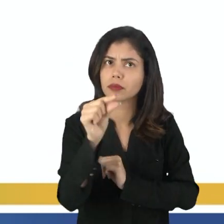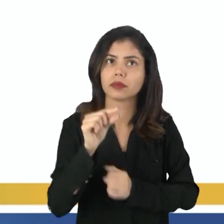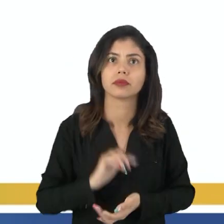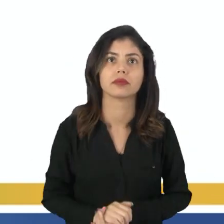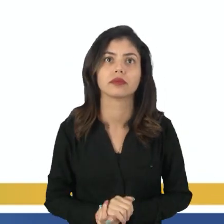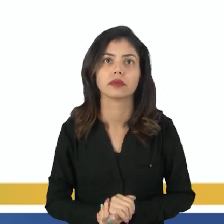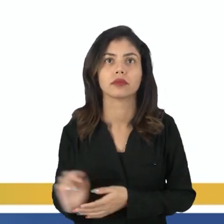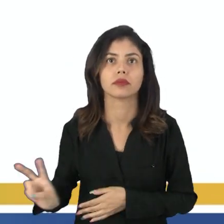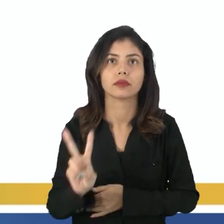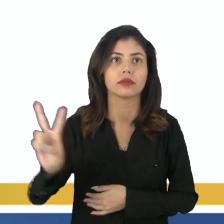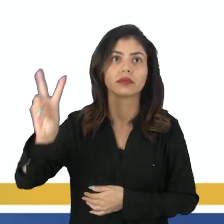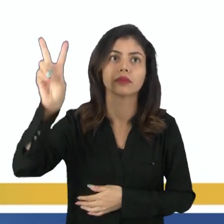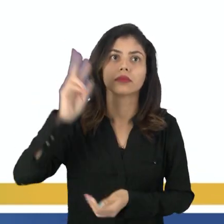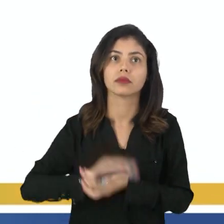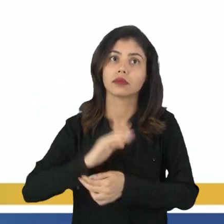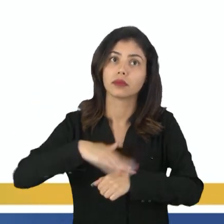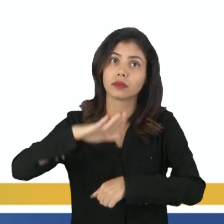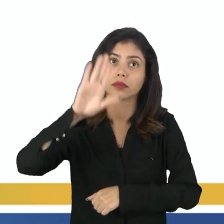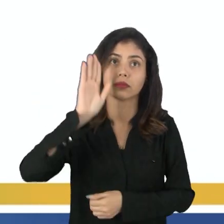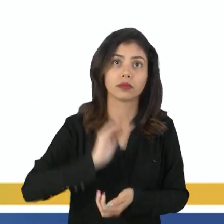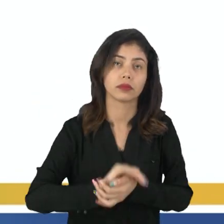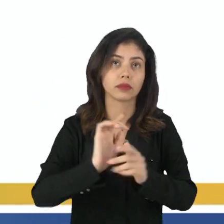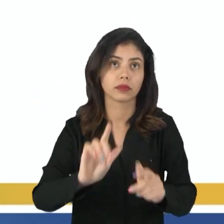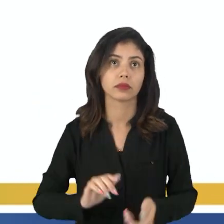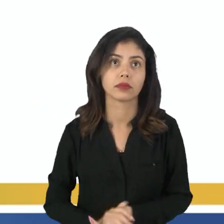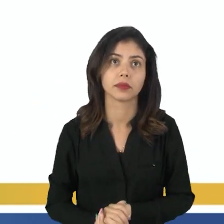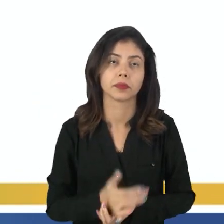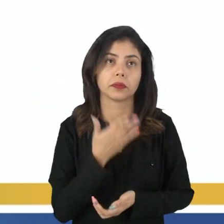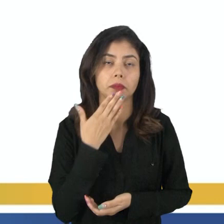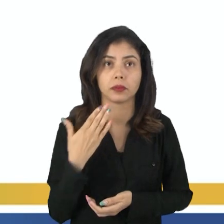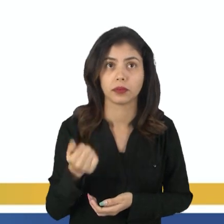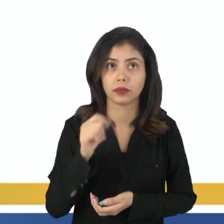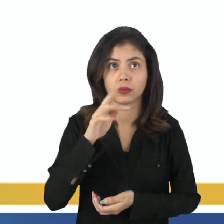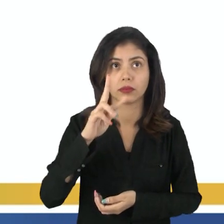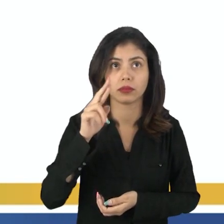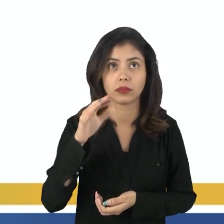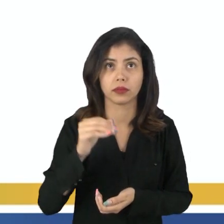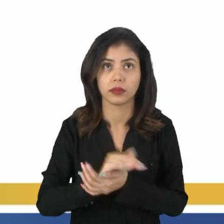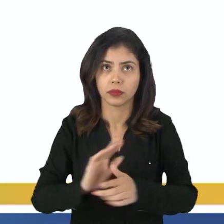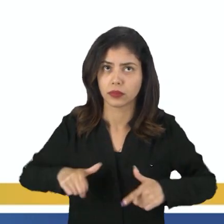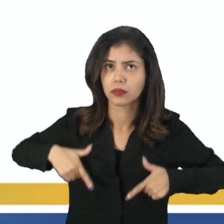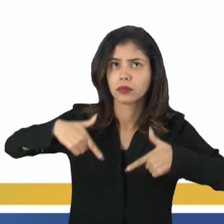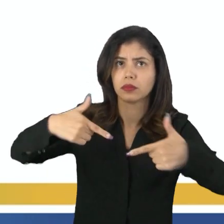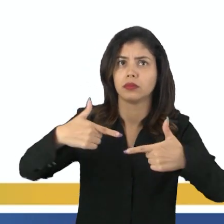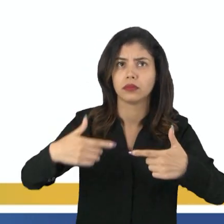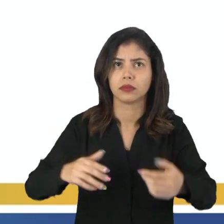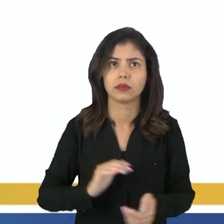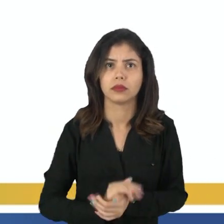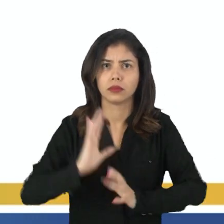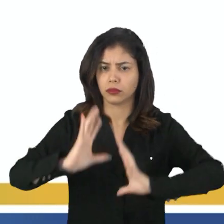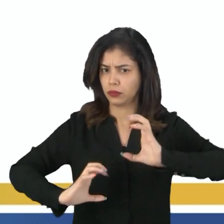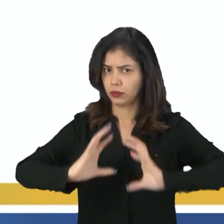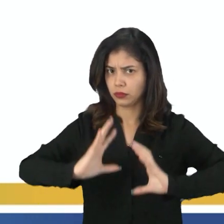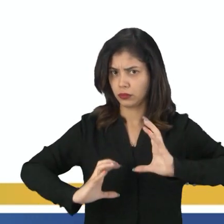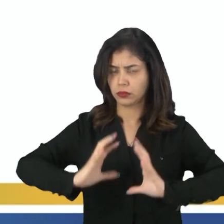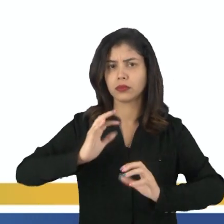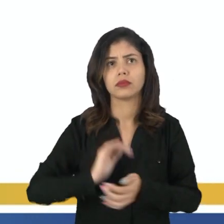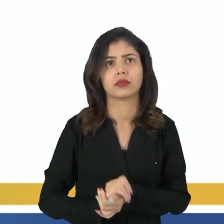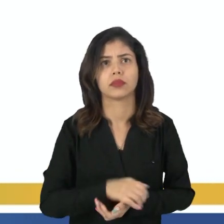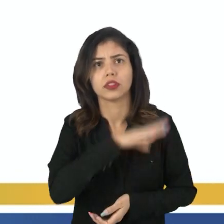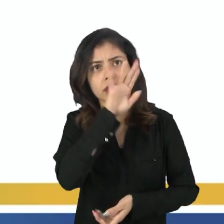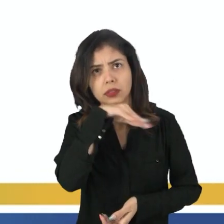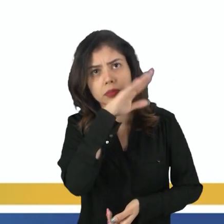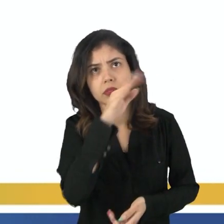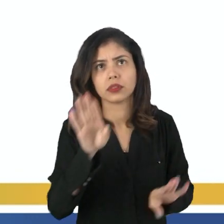pouco, com a valorização de mais entretenimento, como lutas de gladiadores e animais e